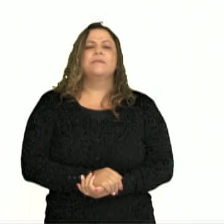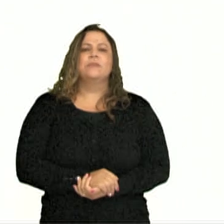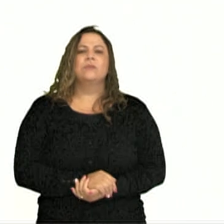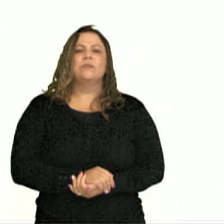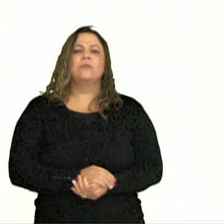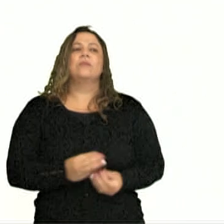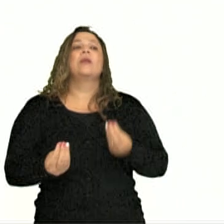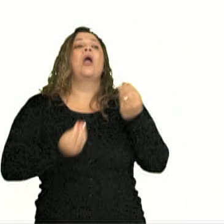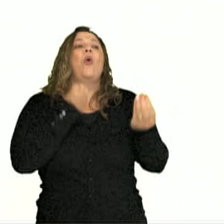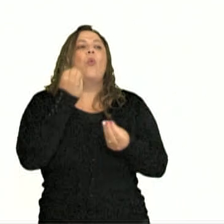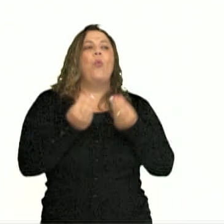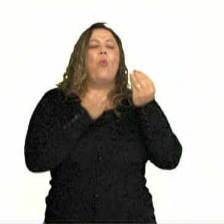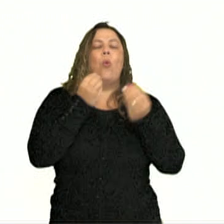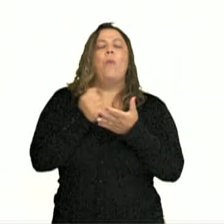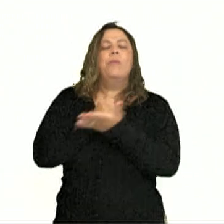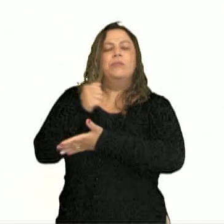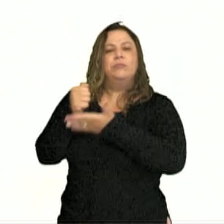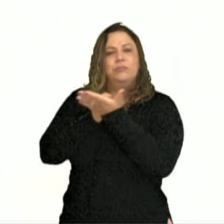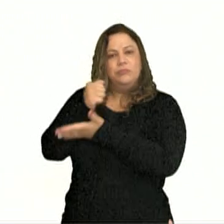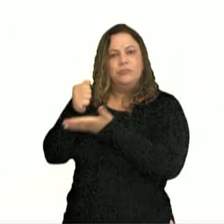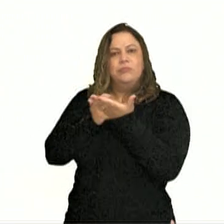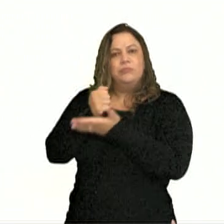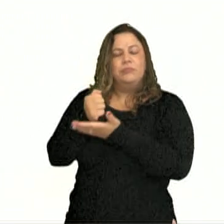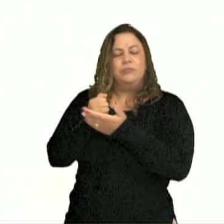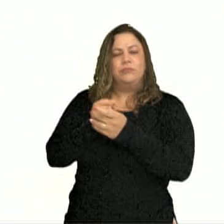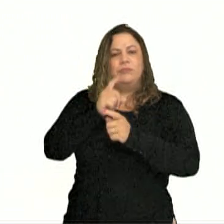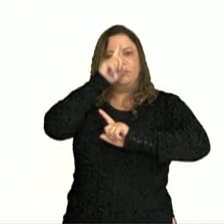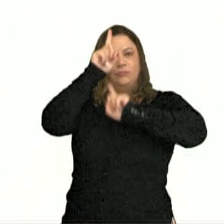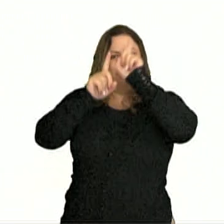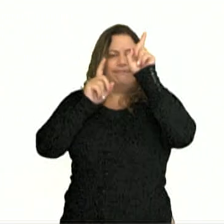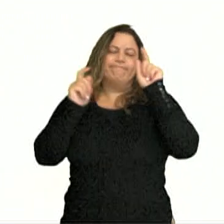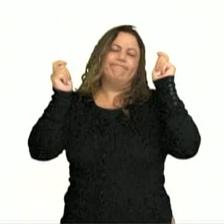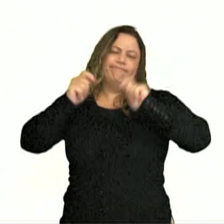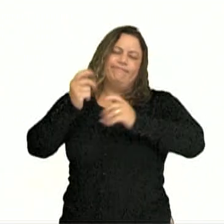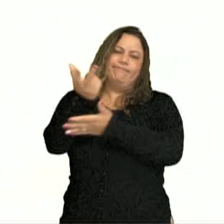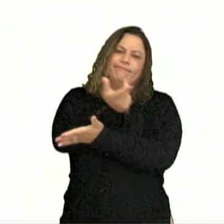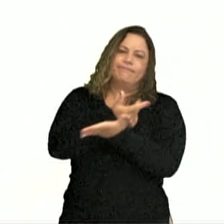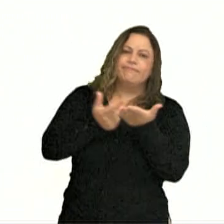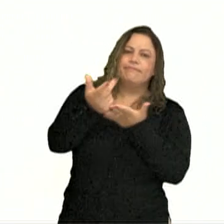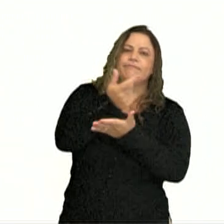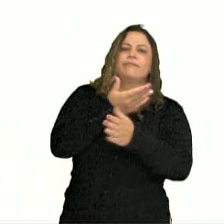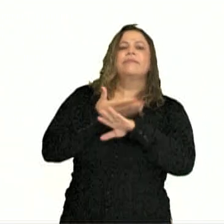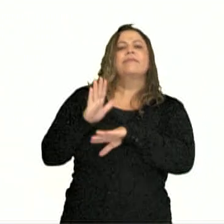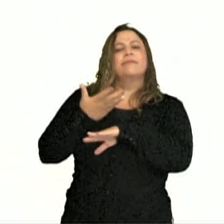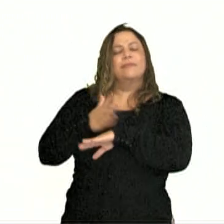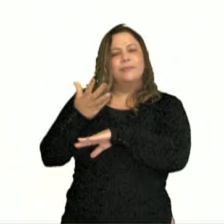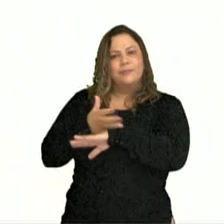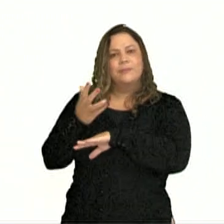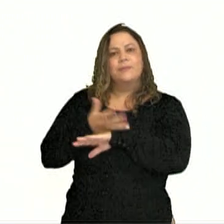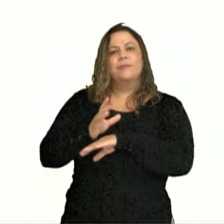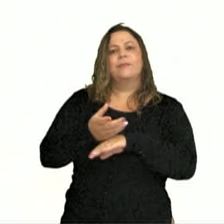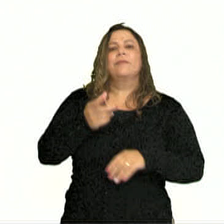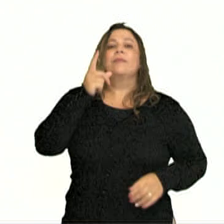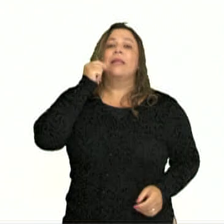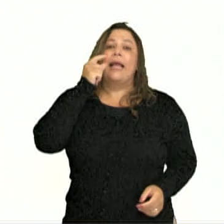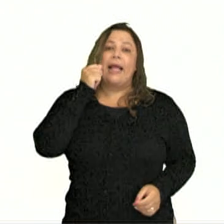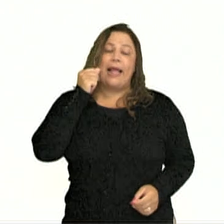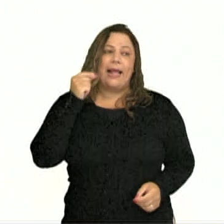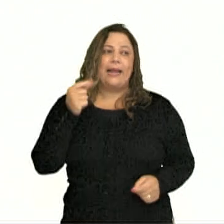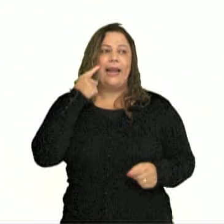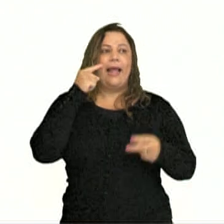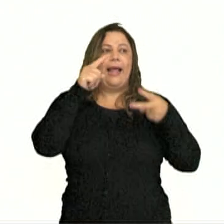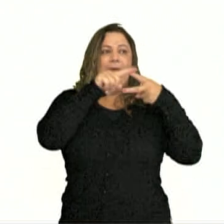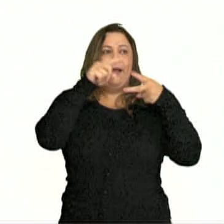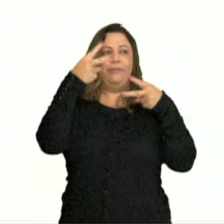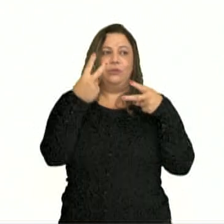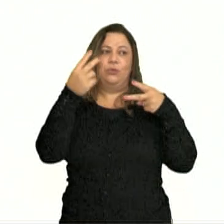Como material básico para elaborarmos um desenho, nós vamos usar aí o lápis 2B, 4B e 6B,